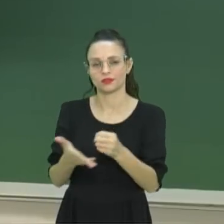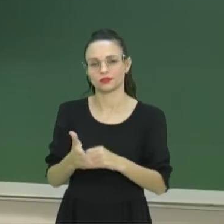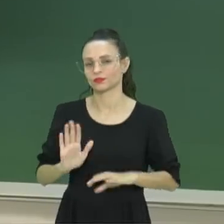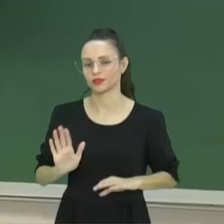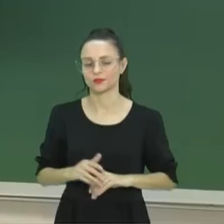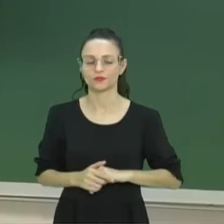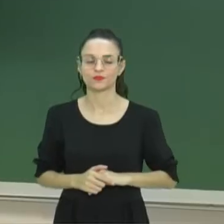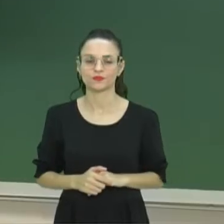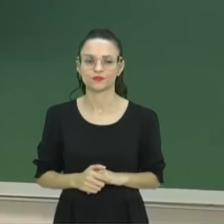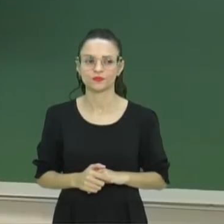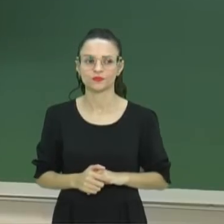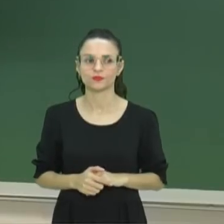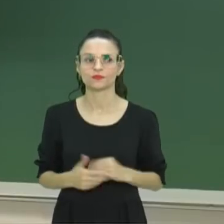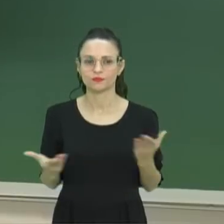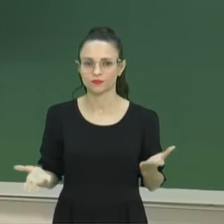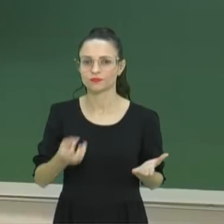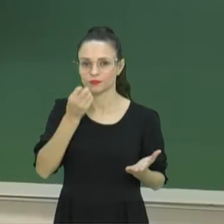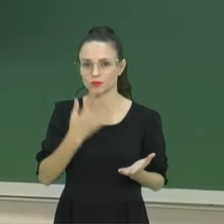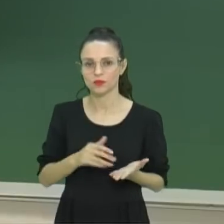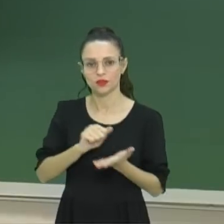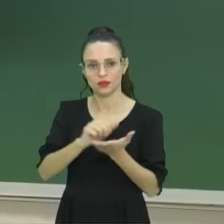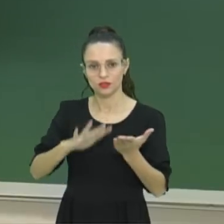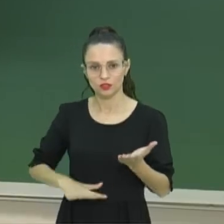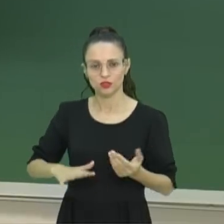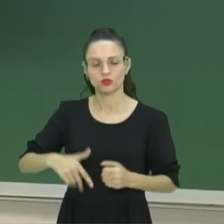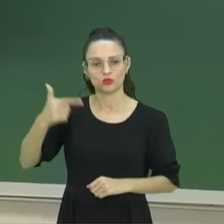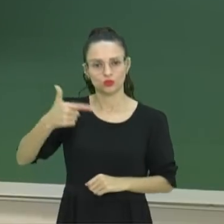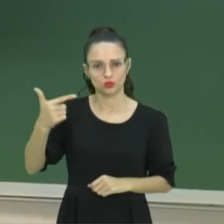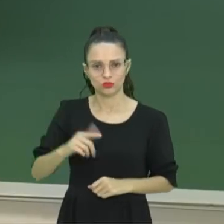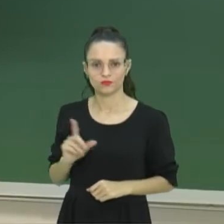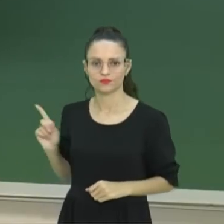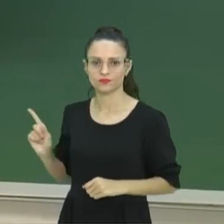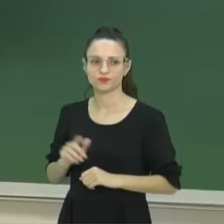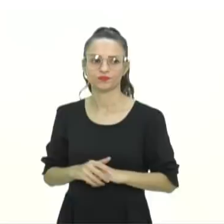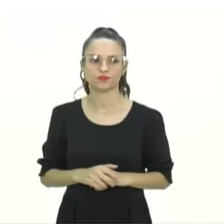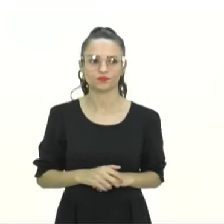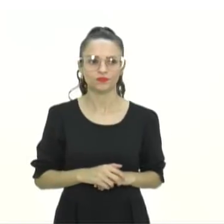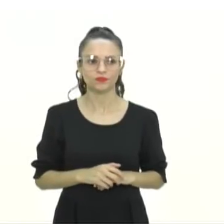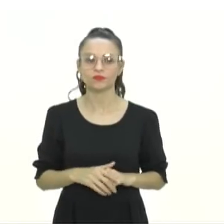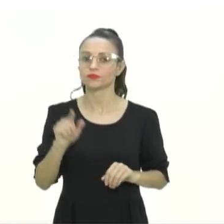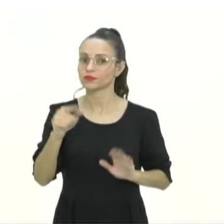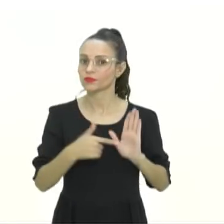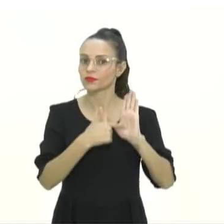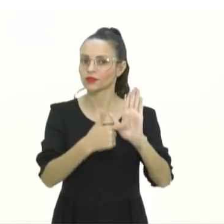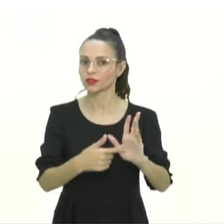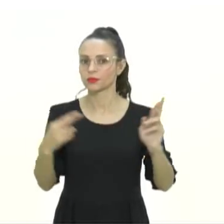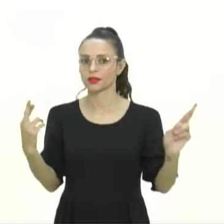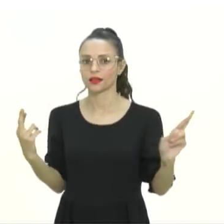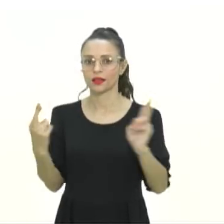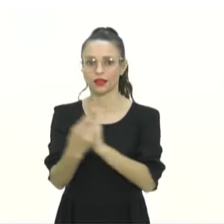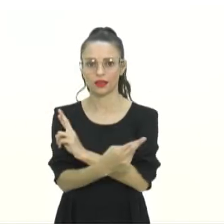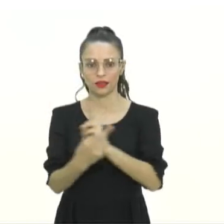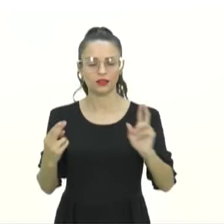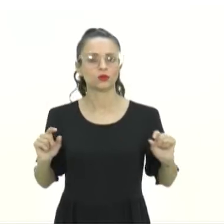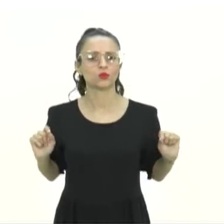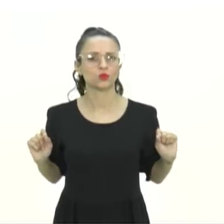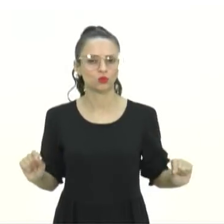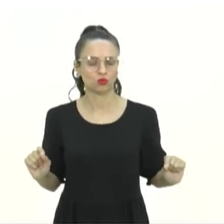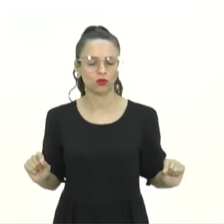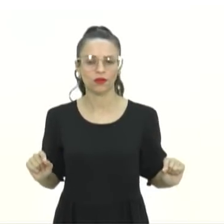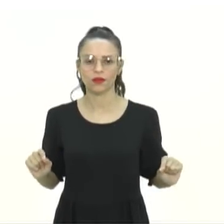era antes. Muito bem, vamos pensar então esse segundo exercício? Apresente uma relação entre